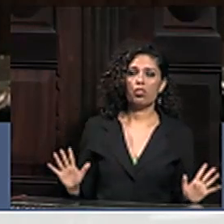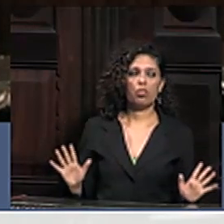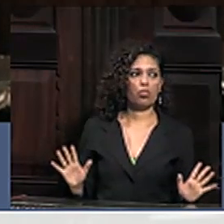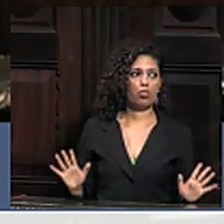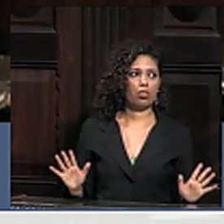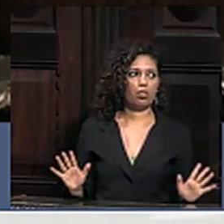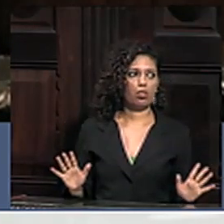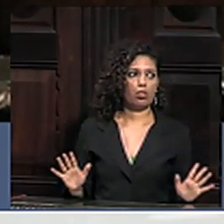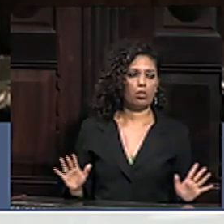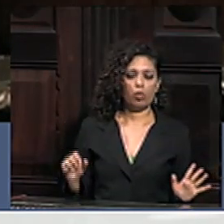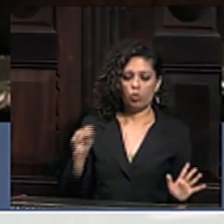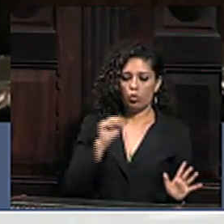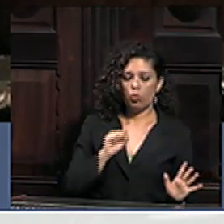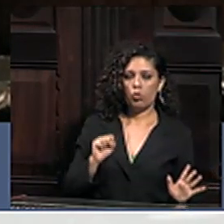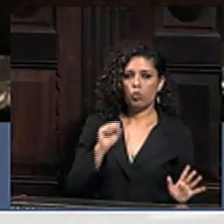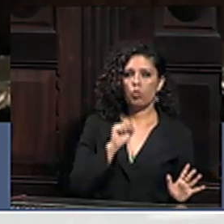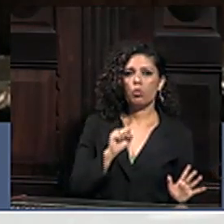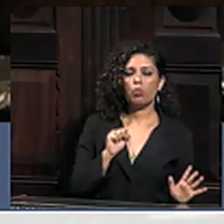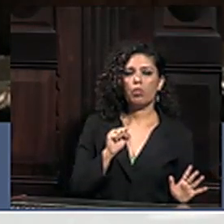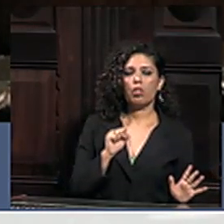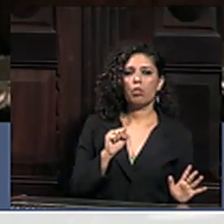do Supremo Tribunal Federal.